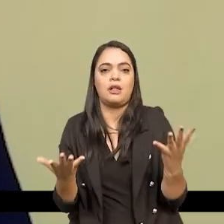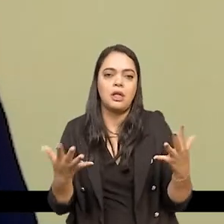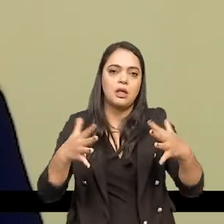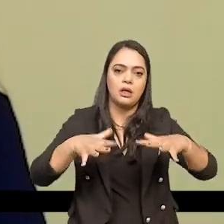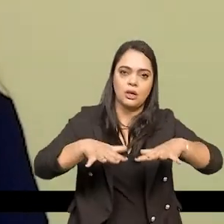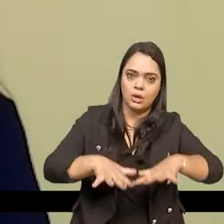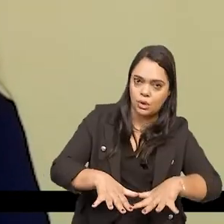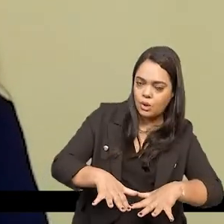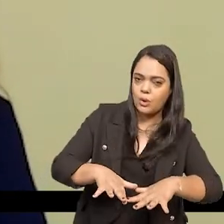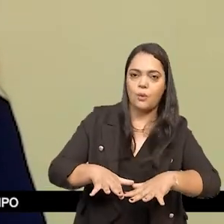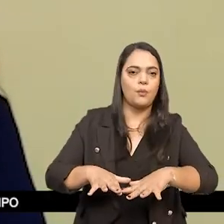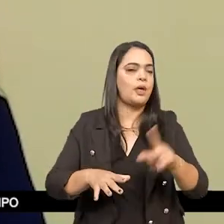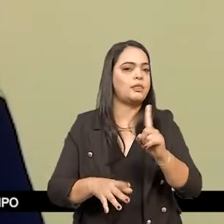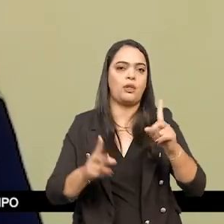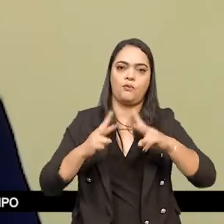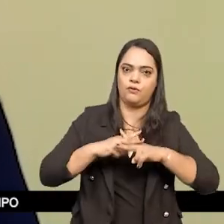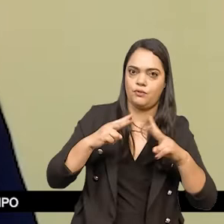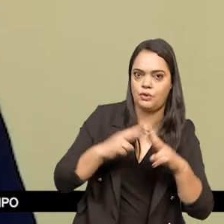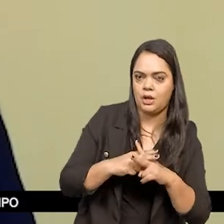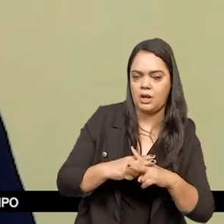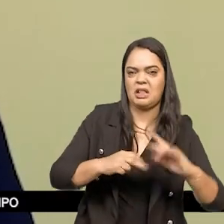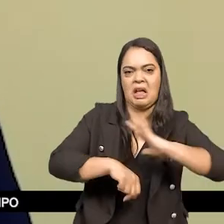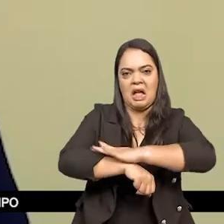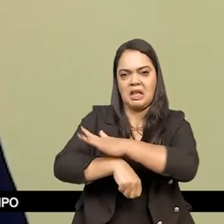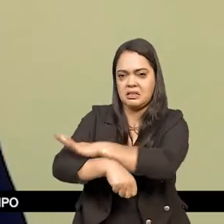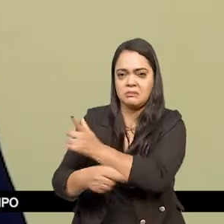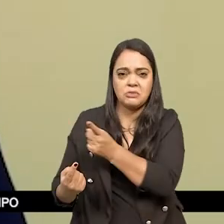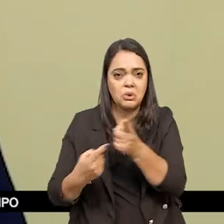inclusiva, não violenta, antirracista,